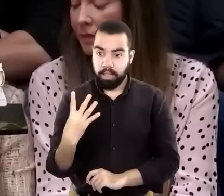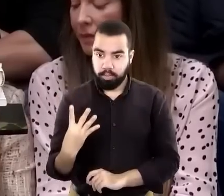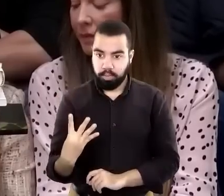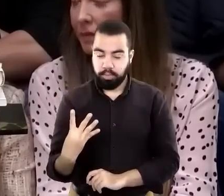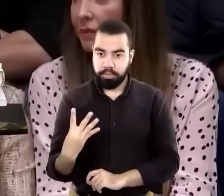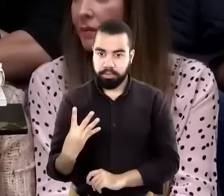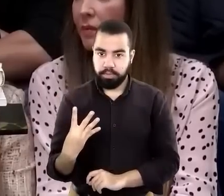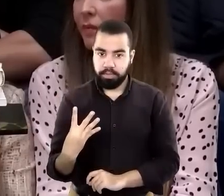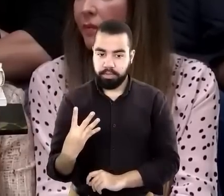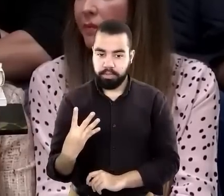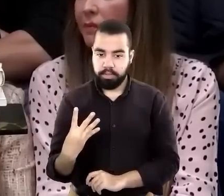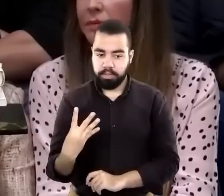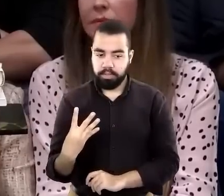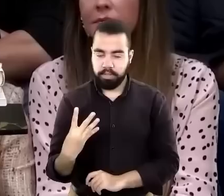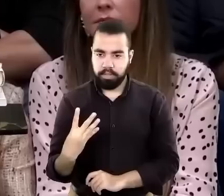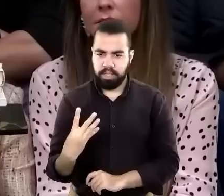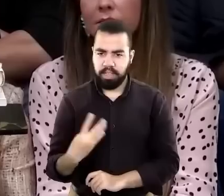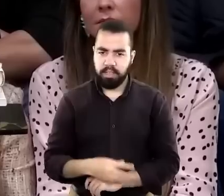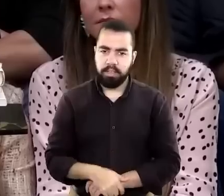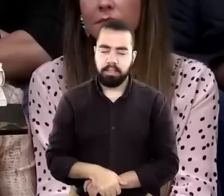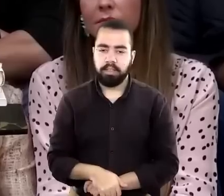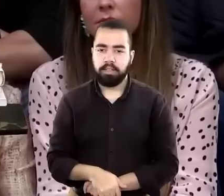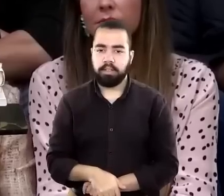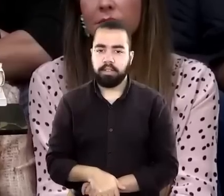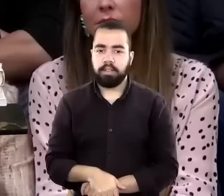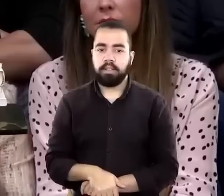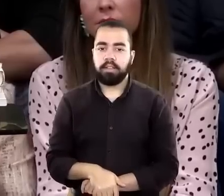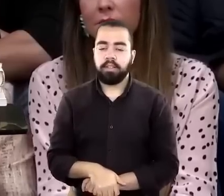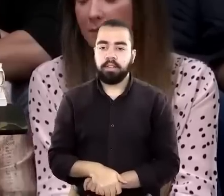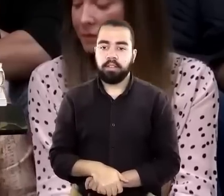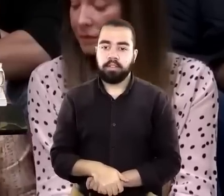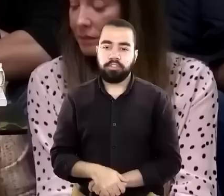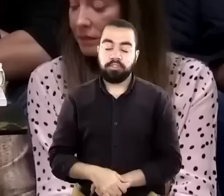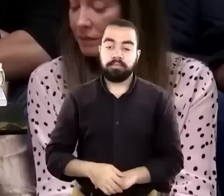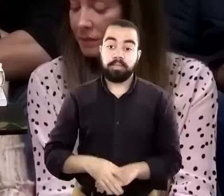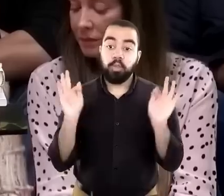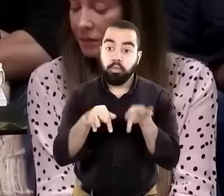livro do Antigo Testamento, penúltimo livro do Antigo Testamento.